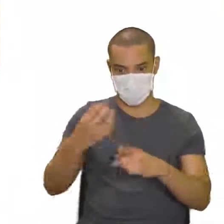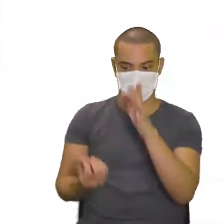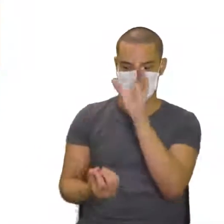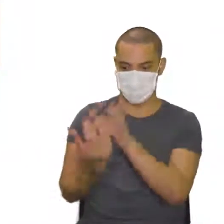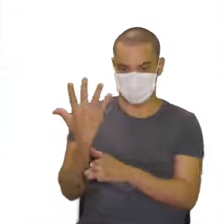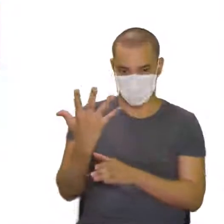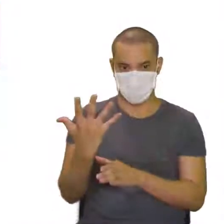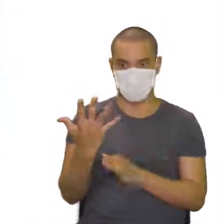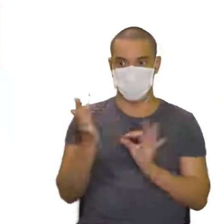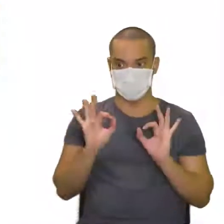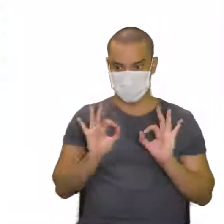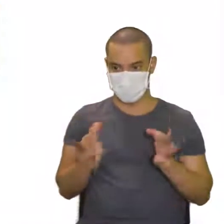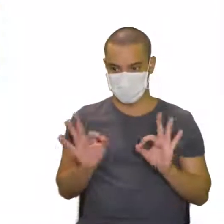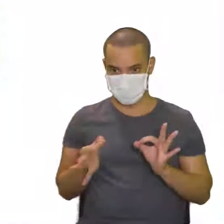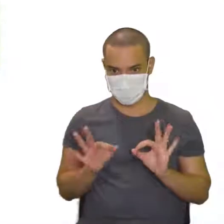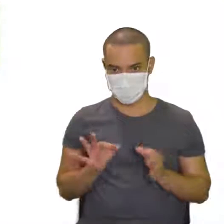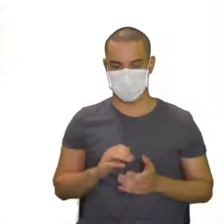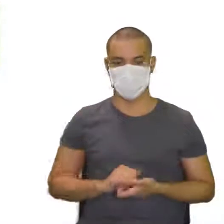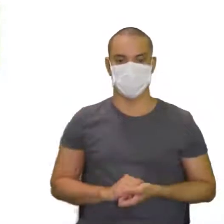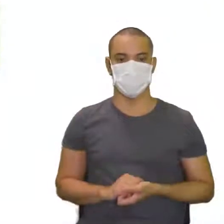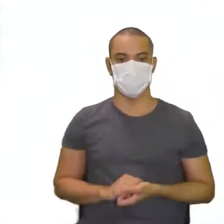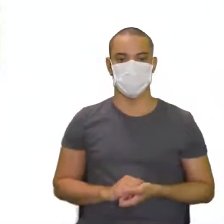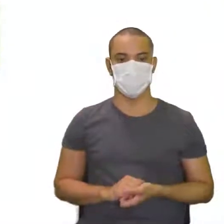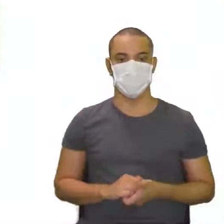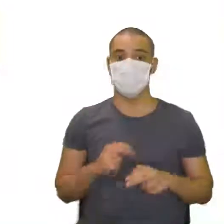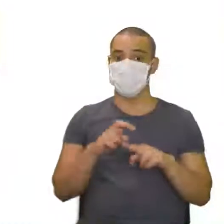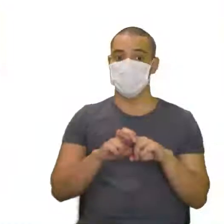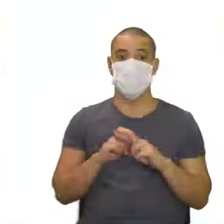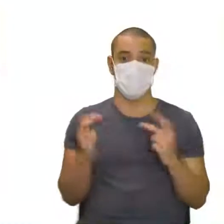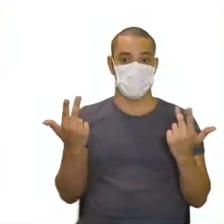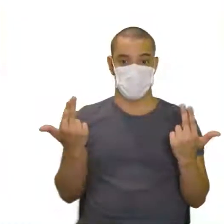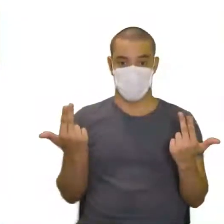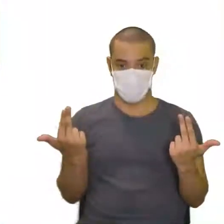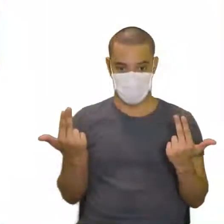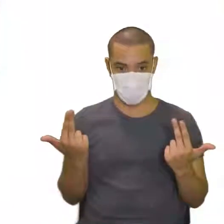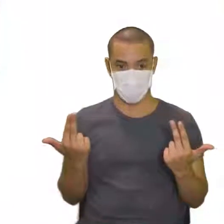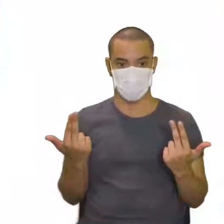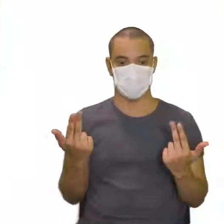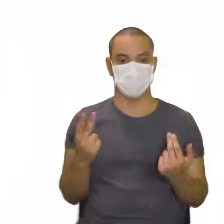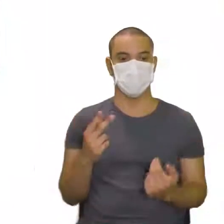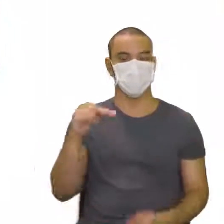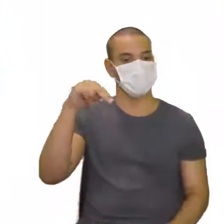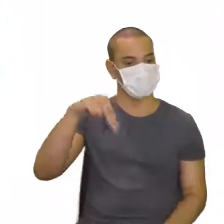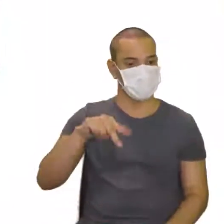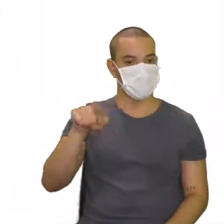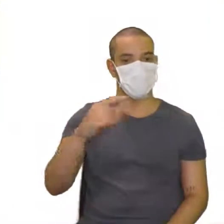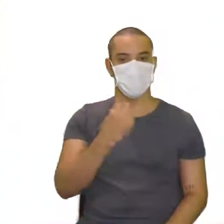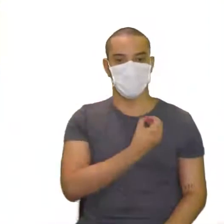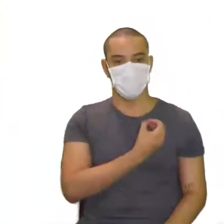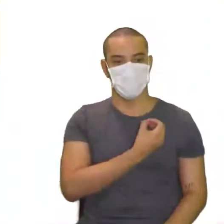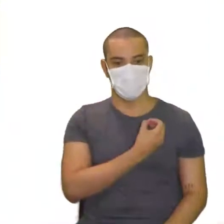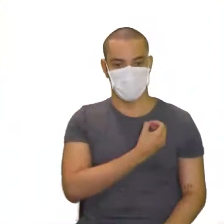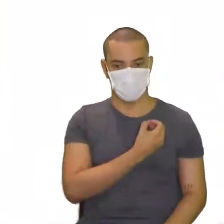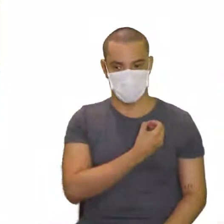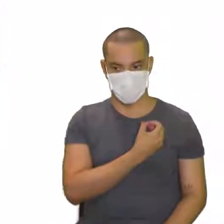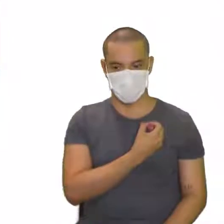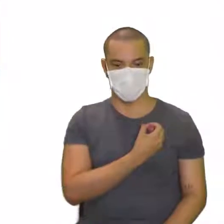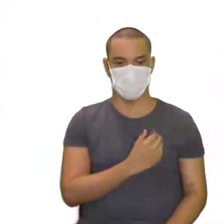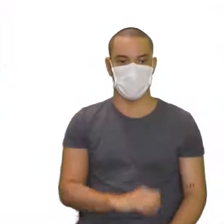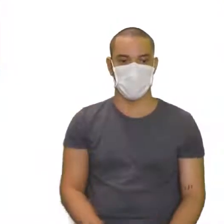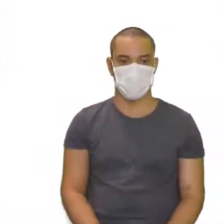aí. Fechou, pessoal? Então aqui é a mesma coisa, né? Então tá ali, é o nosso N, é o nosso número de espiras,